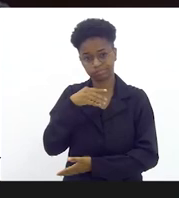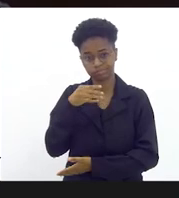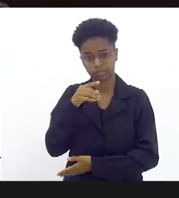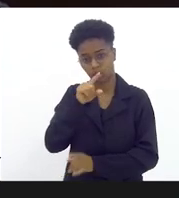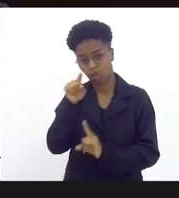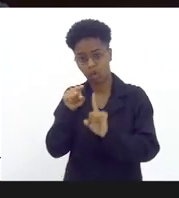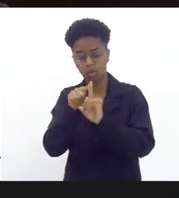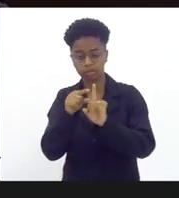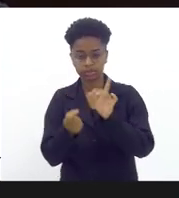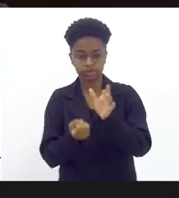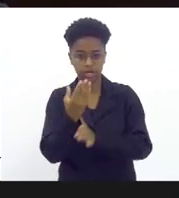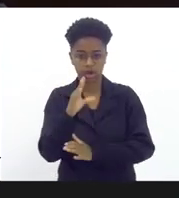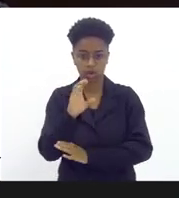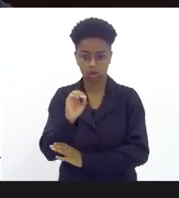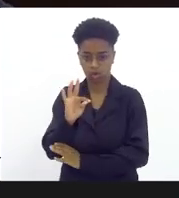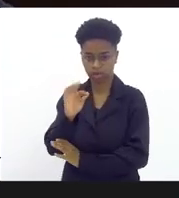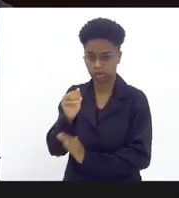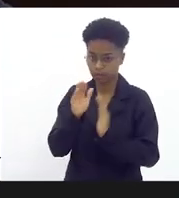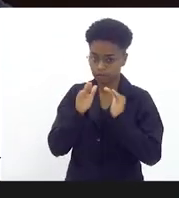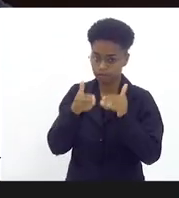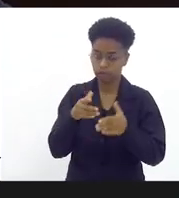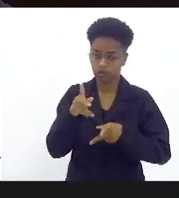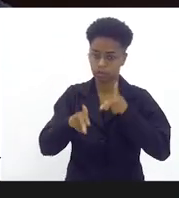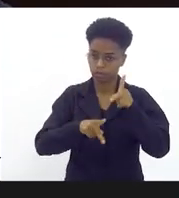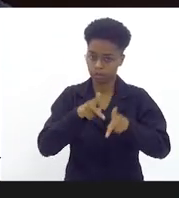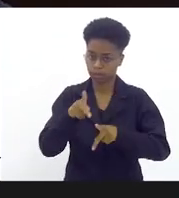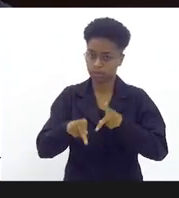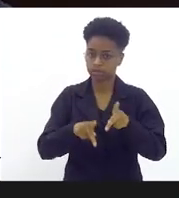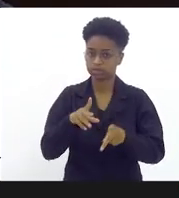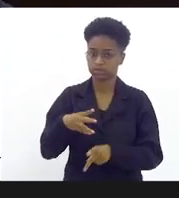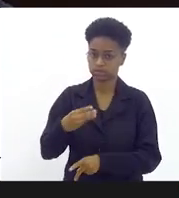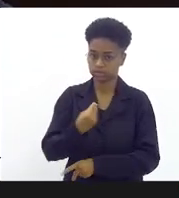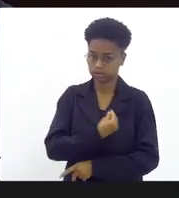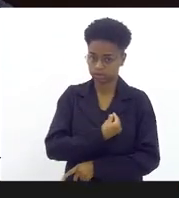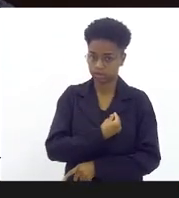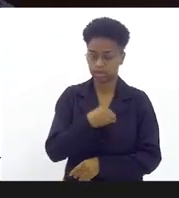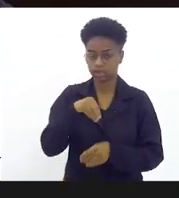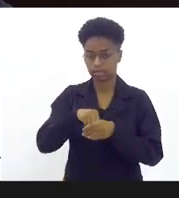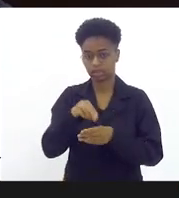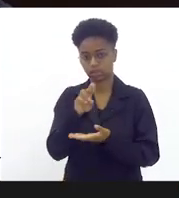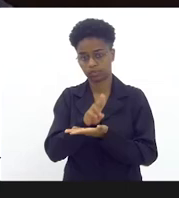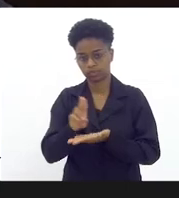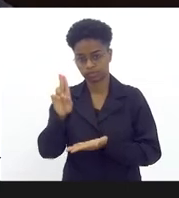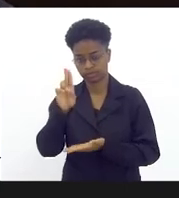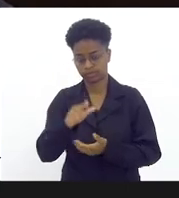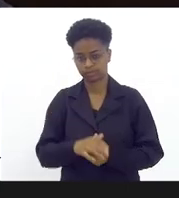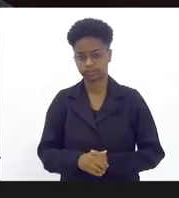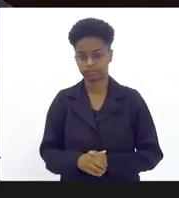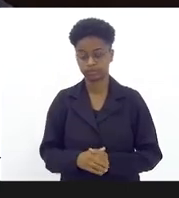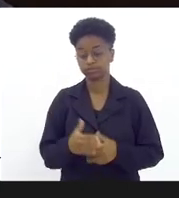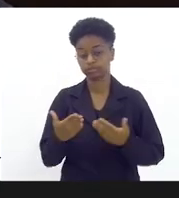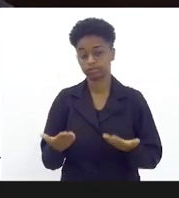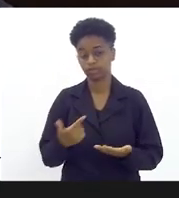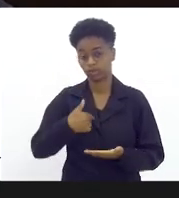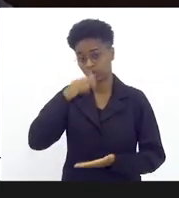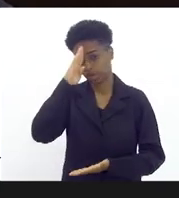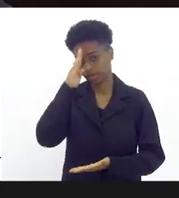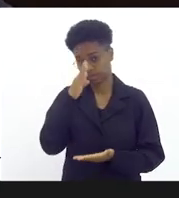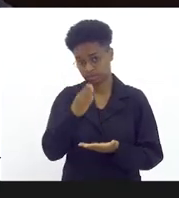né, para essa população na universidade. Então, eu acredito